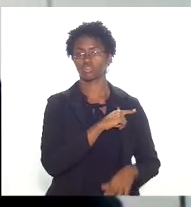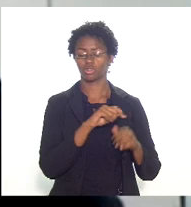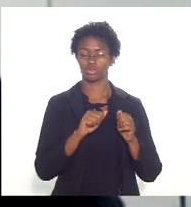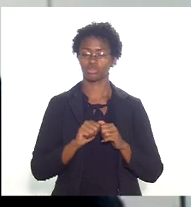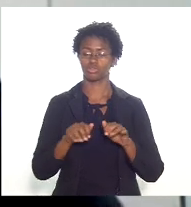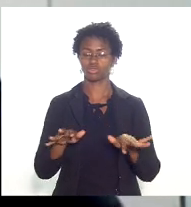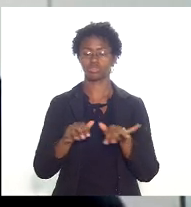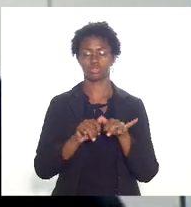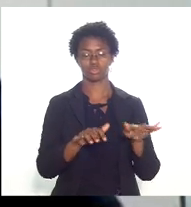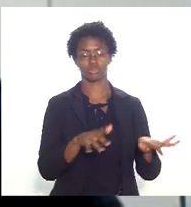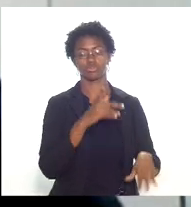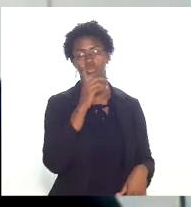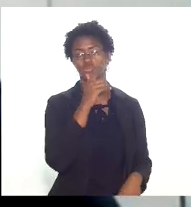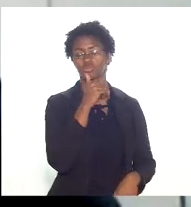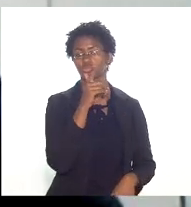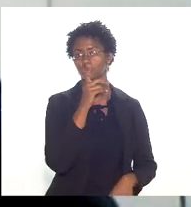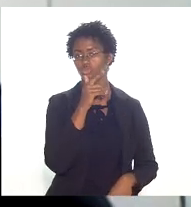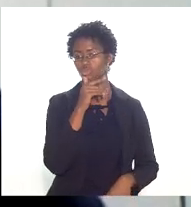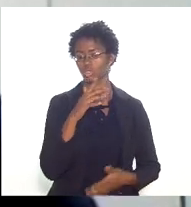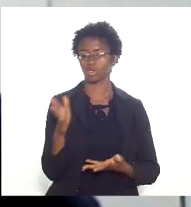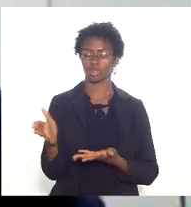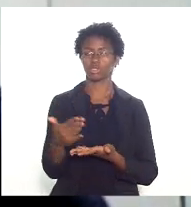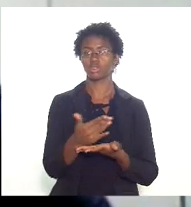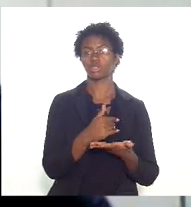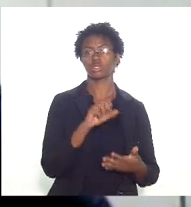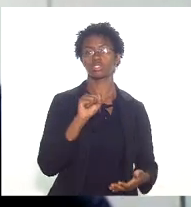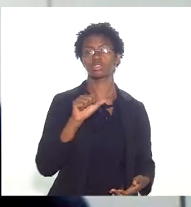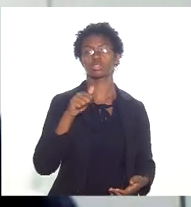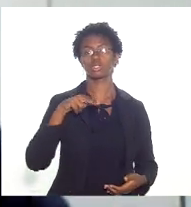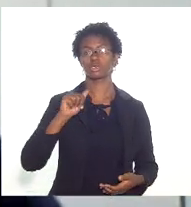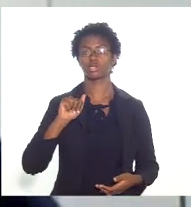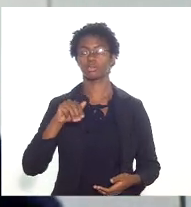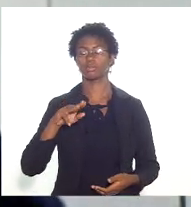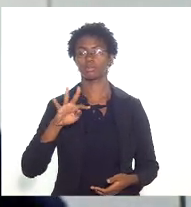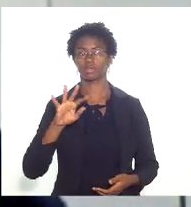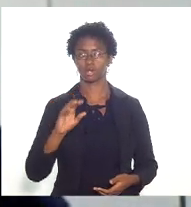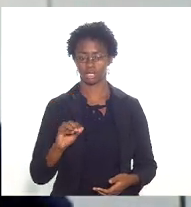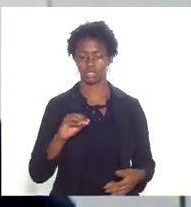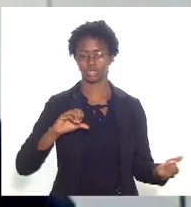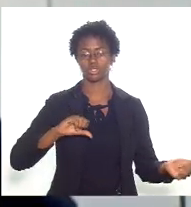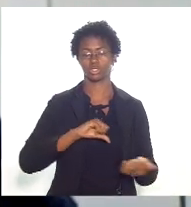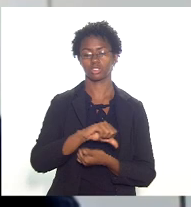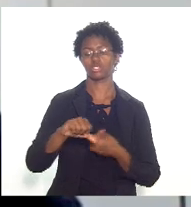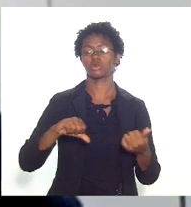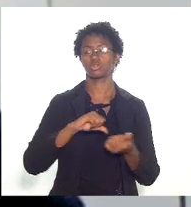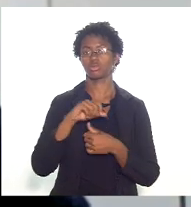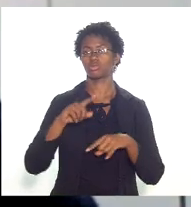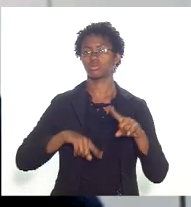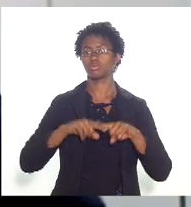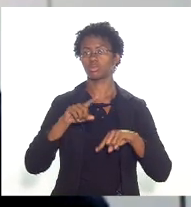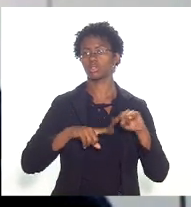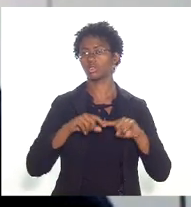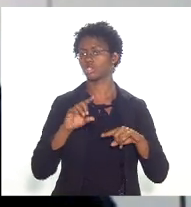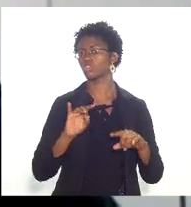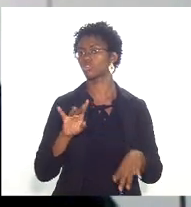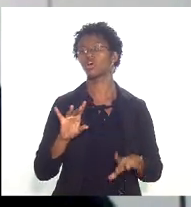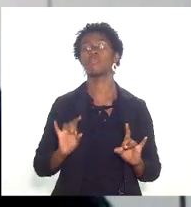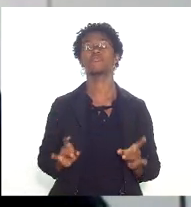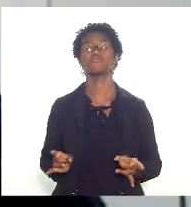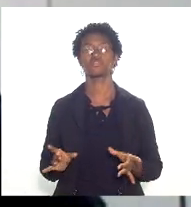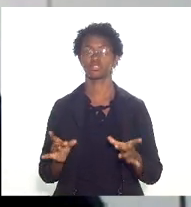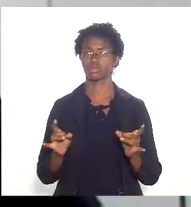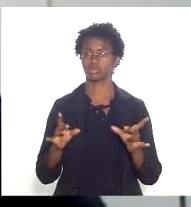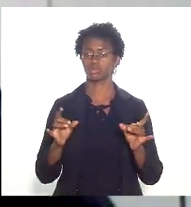distribuição de água a coleta de saneamento se transforma em objeto de mercantilização de